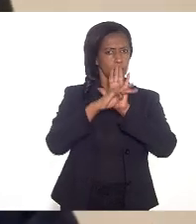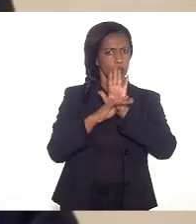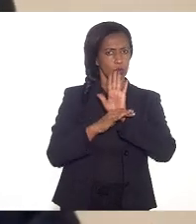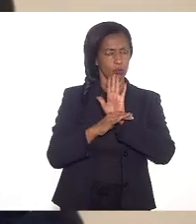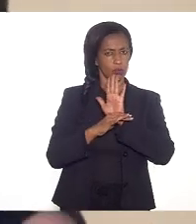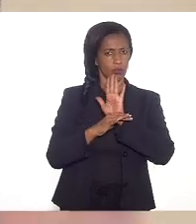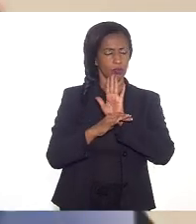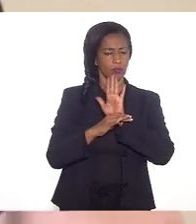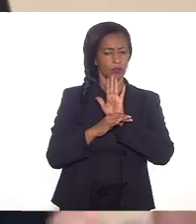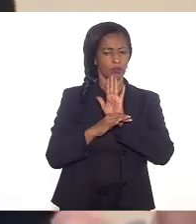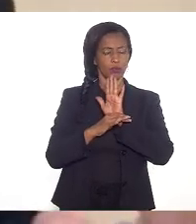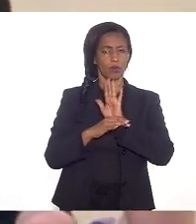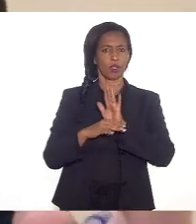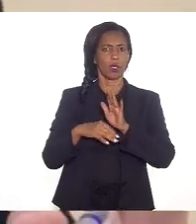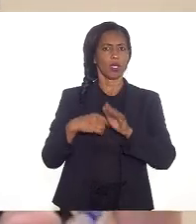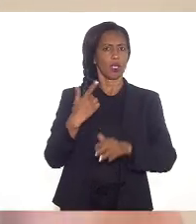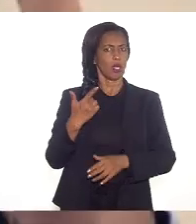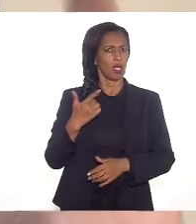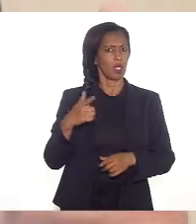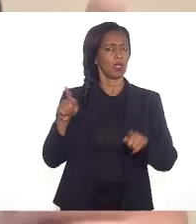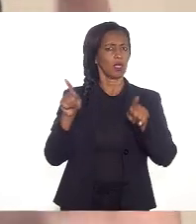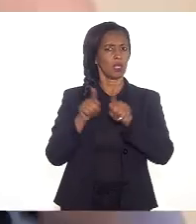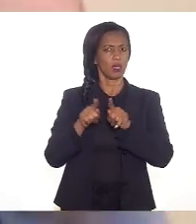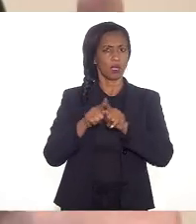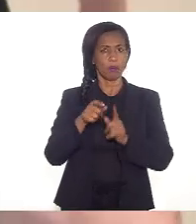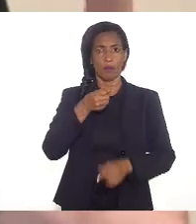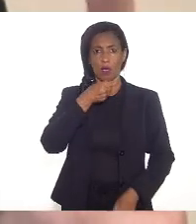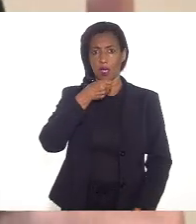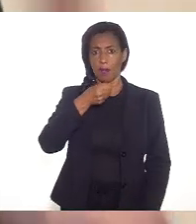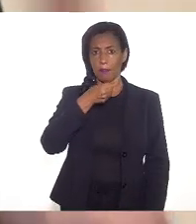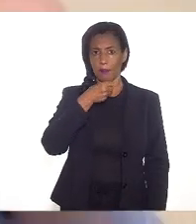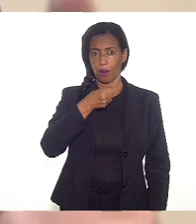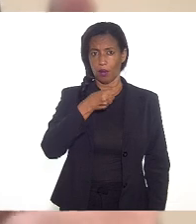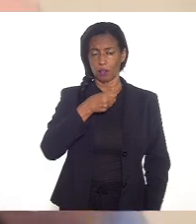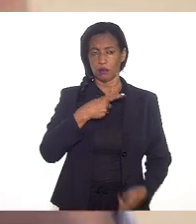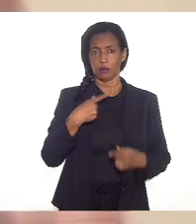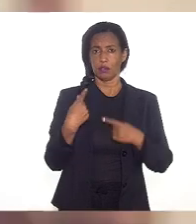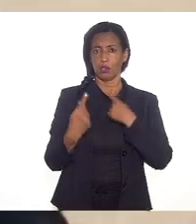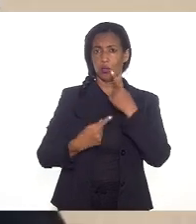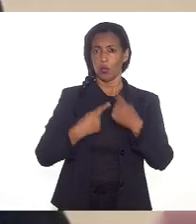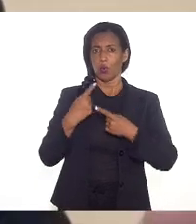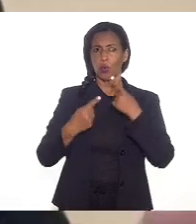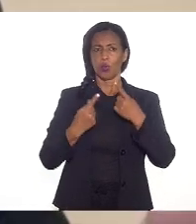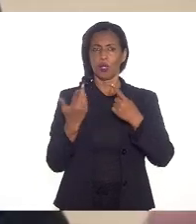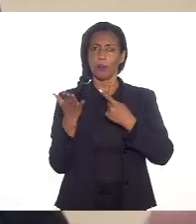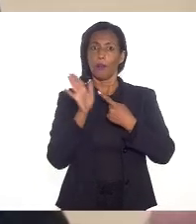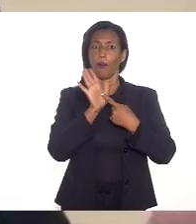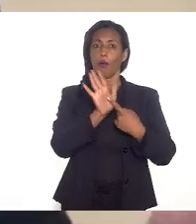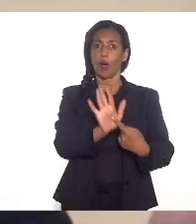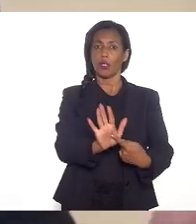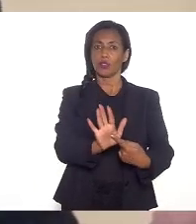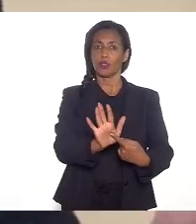civilizado, e muito menos reporta o que diz ser o amor de Cristo.